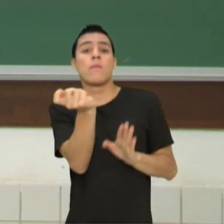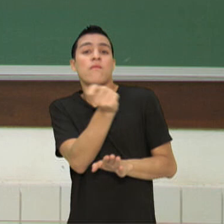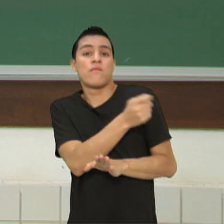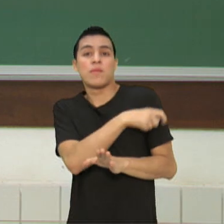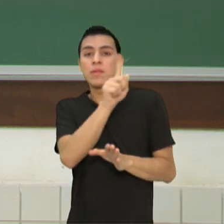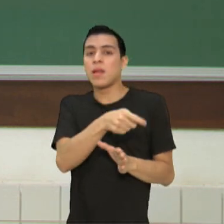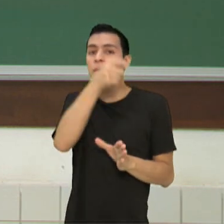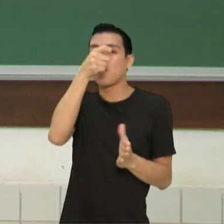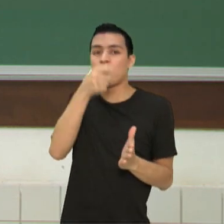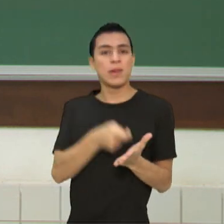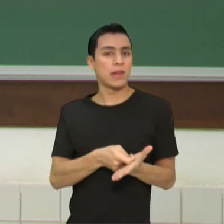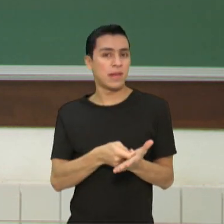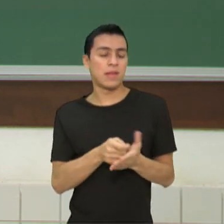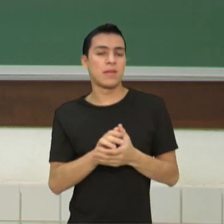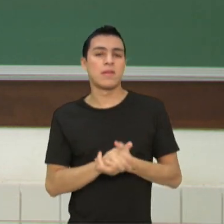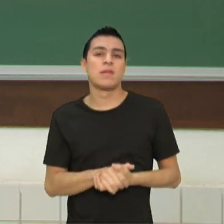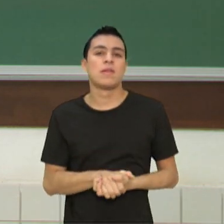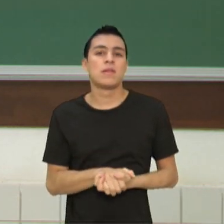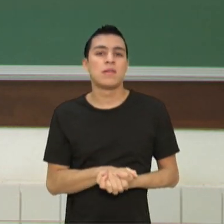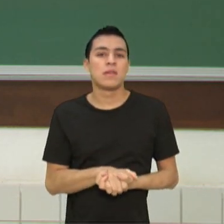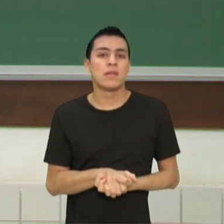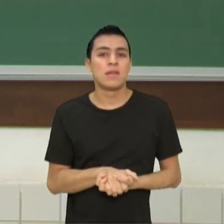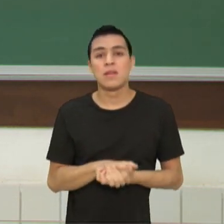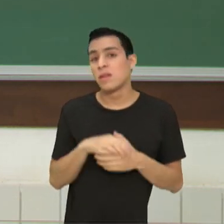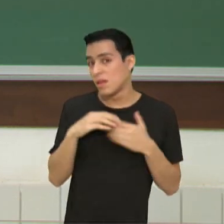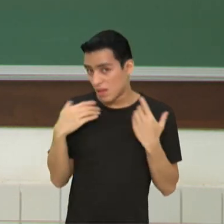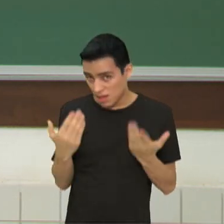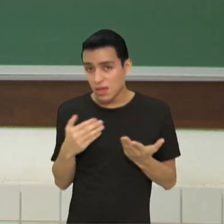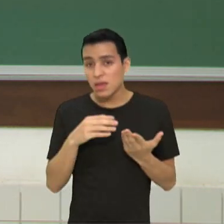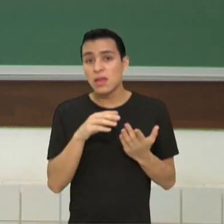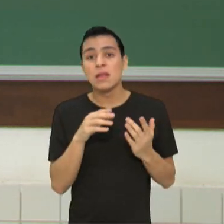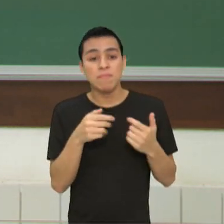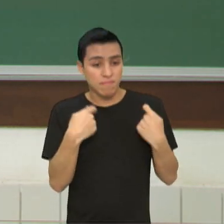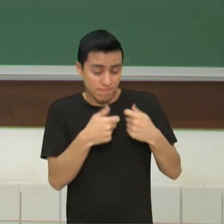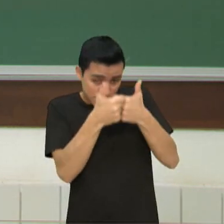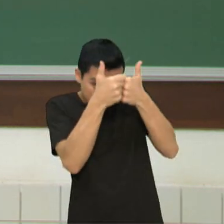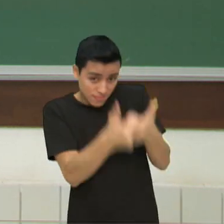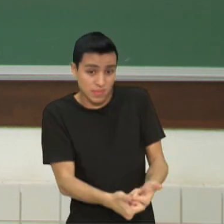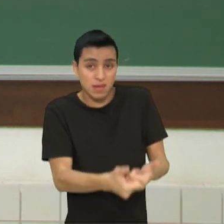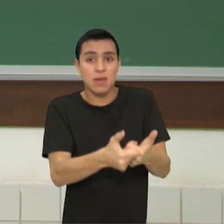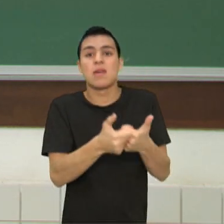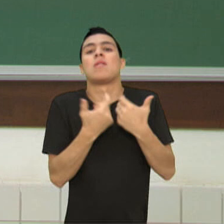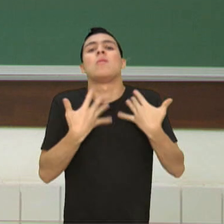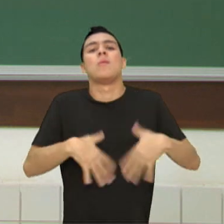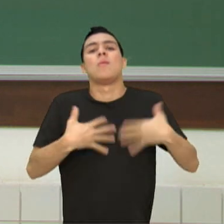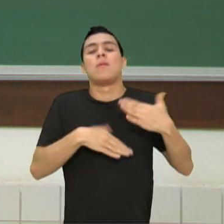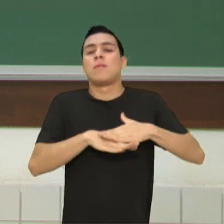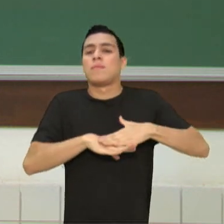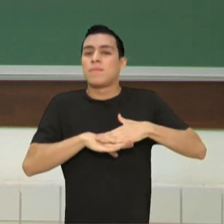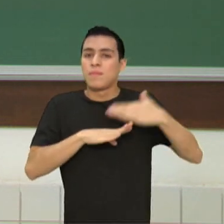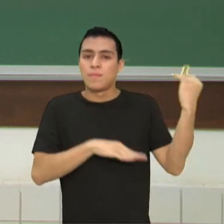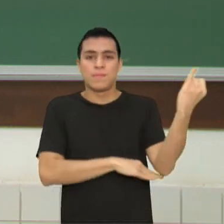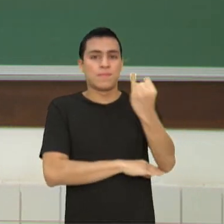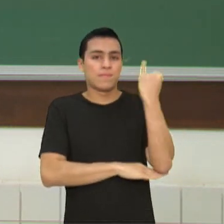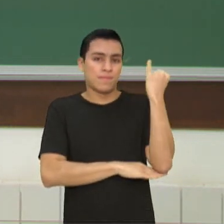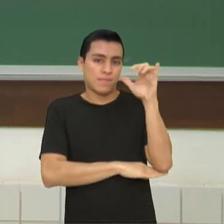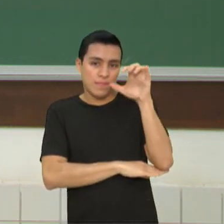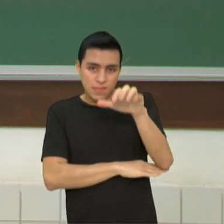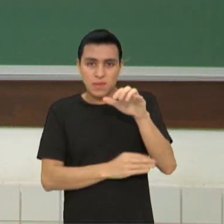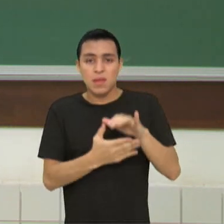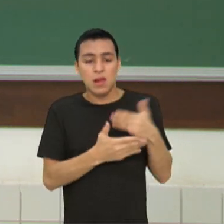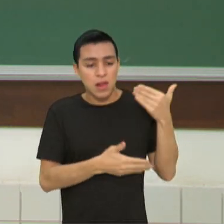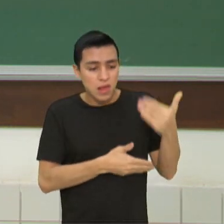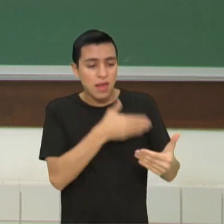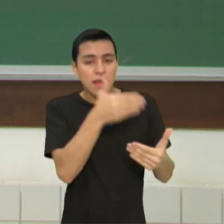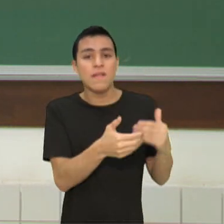é obrigatória e deve ser seguida, gente. É muito importante isso. É um